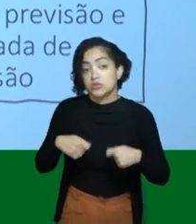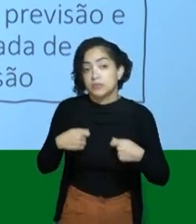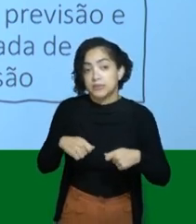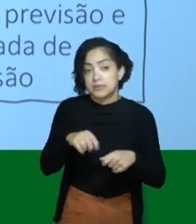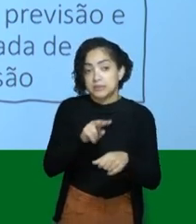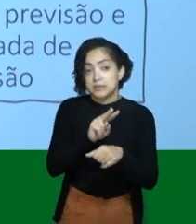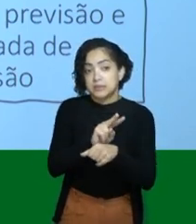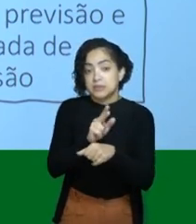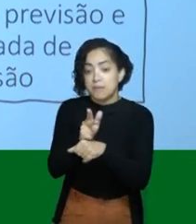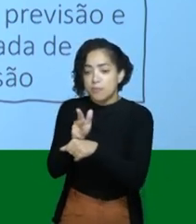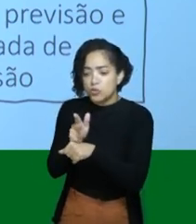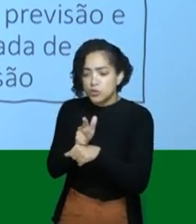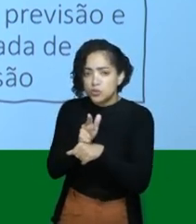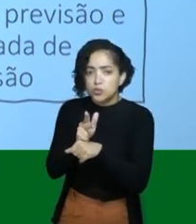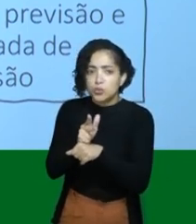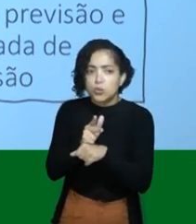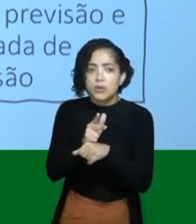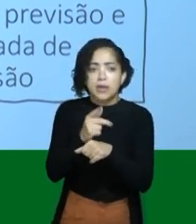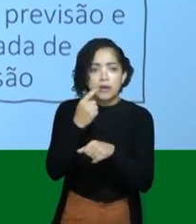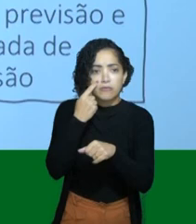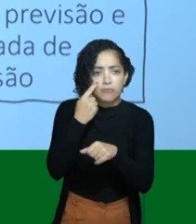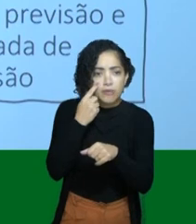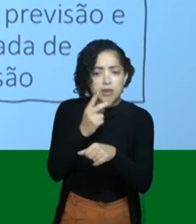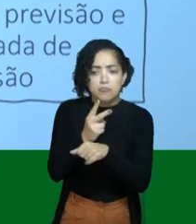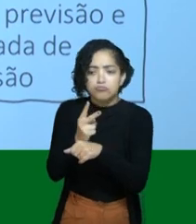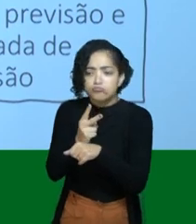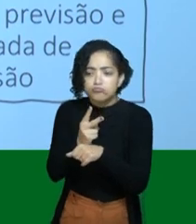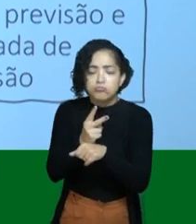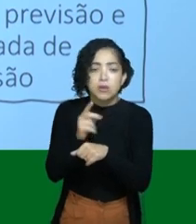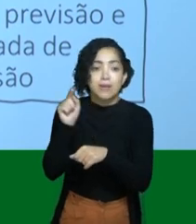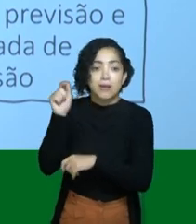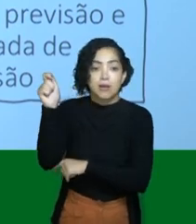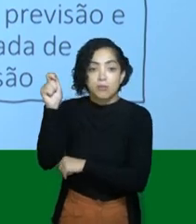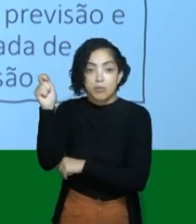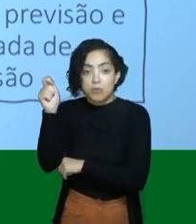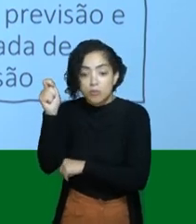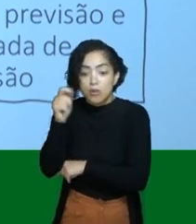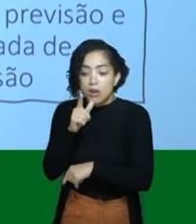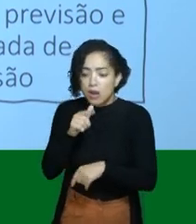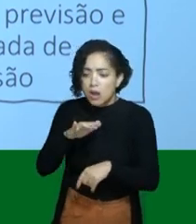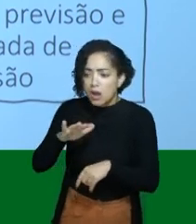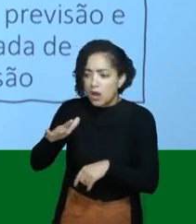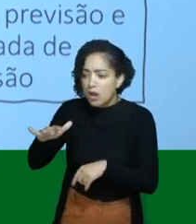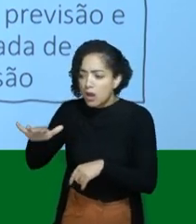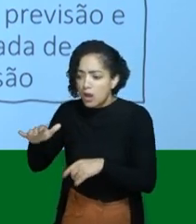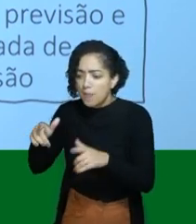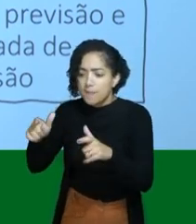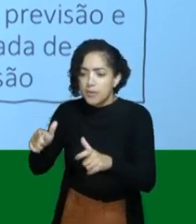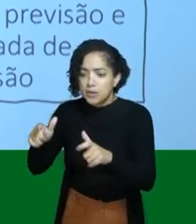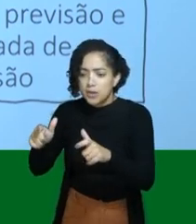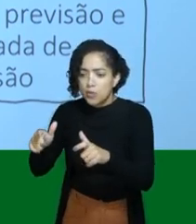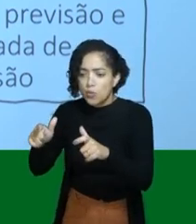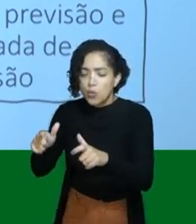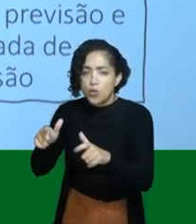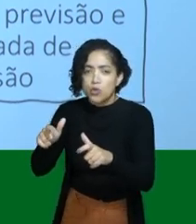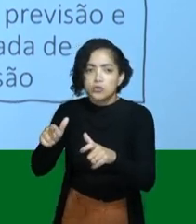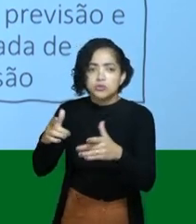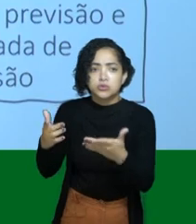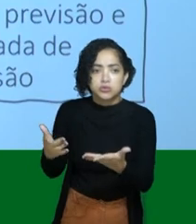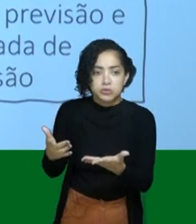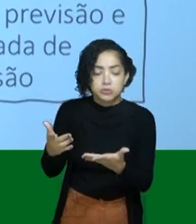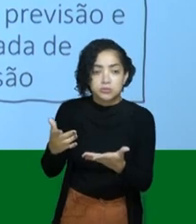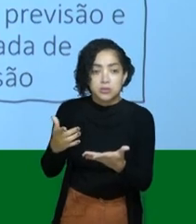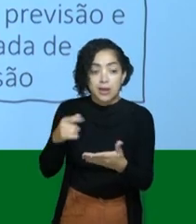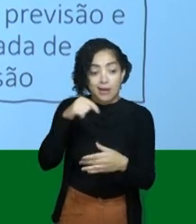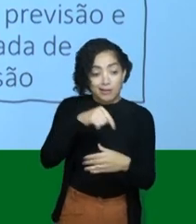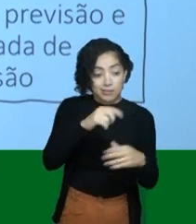tem que monitorar, tem que entender, tem que saber. Então, a gente tem que saber em Porto Alegre aonde que a água vai, quando for, quem que vai ficar fora,